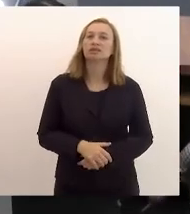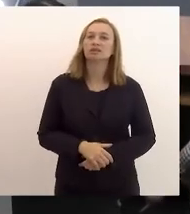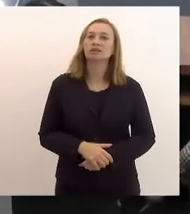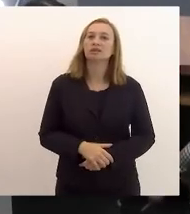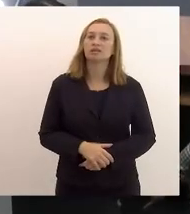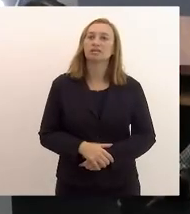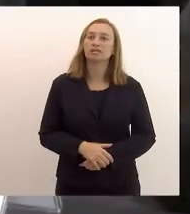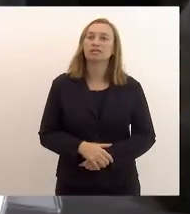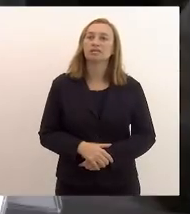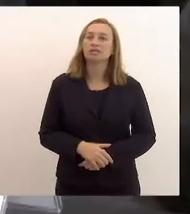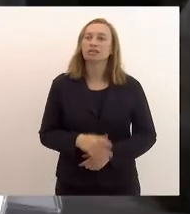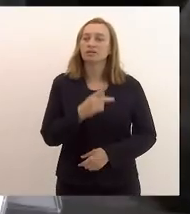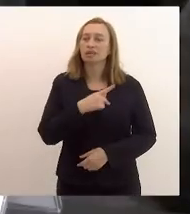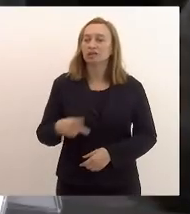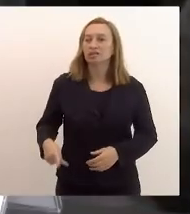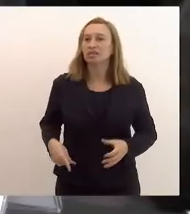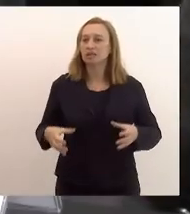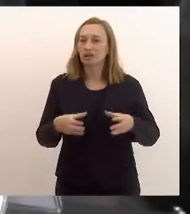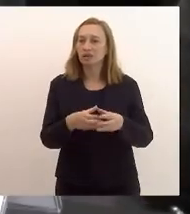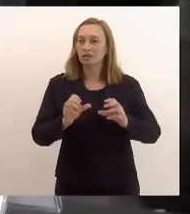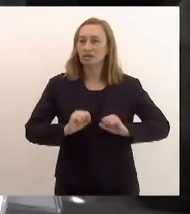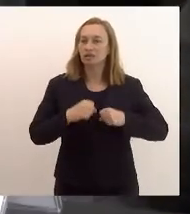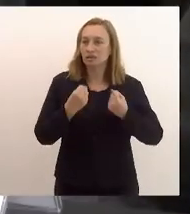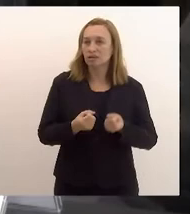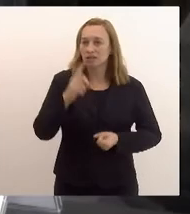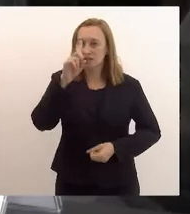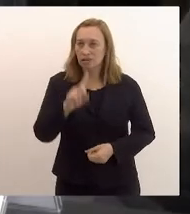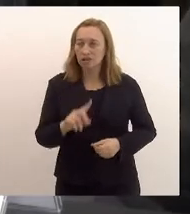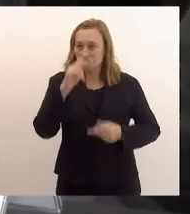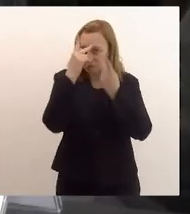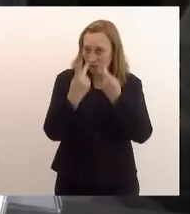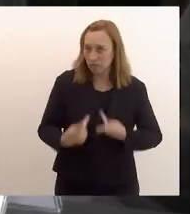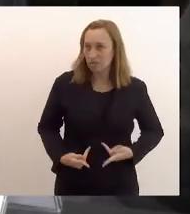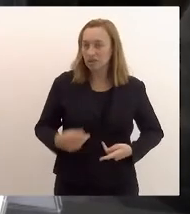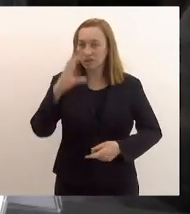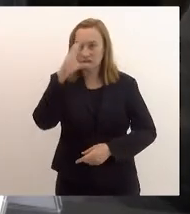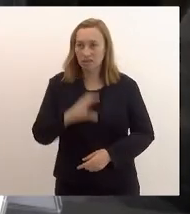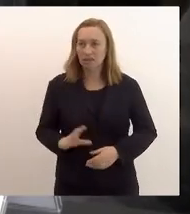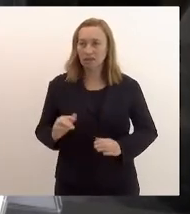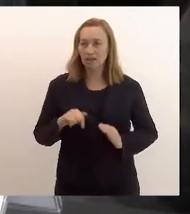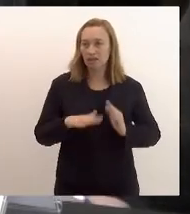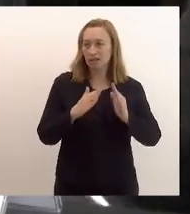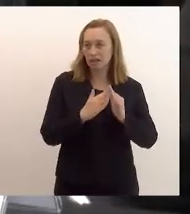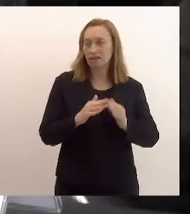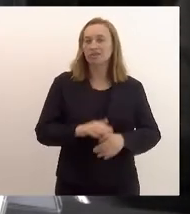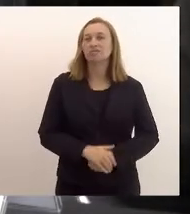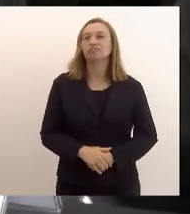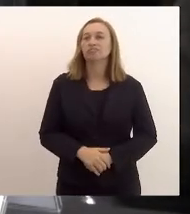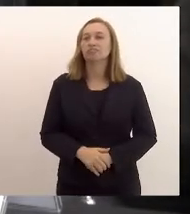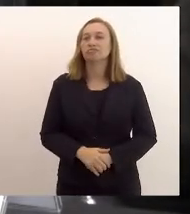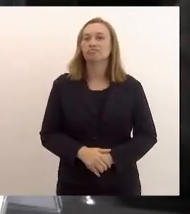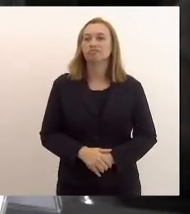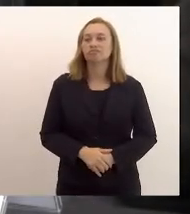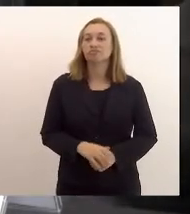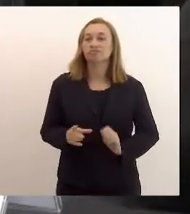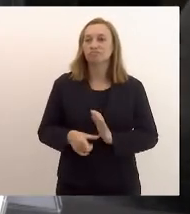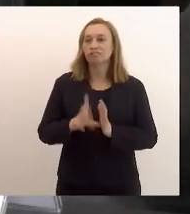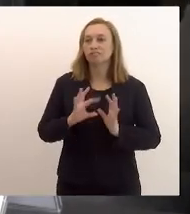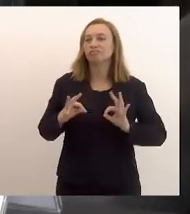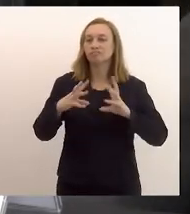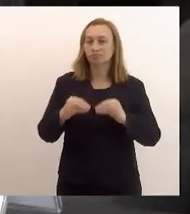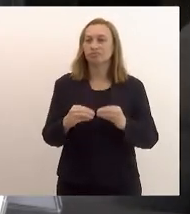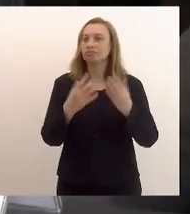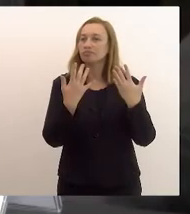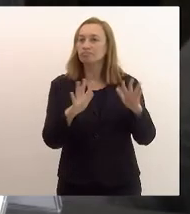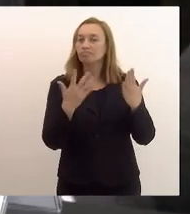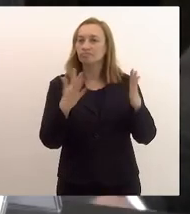atualmente Presidenta da comissão de defesa dos direitos humanos e cidadania que da casa quero antes de mais nada